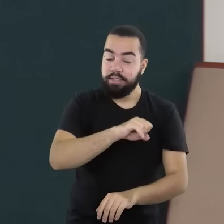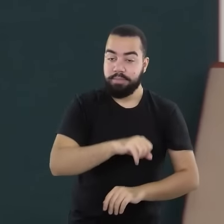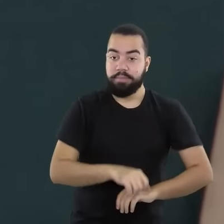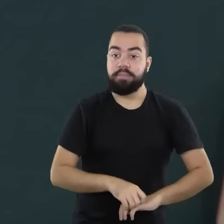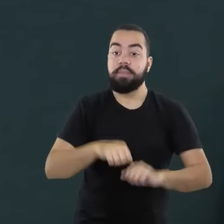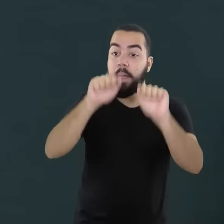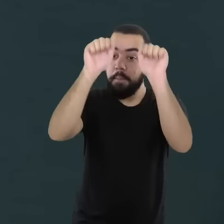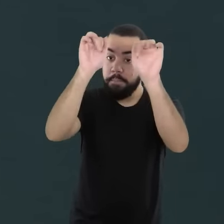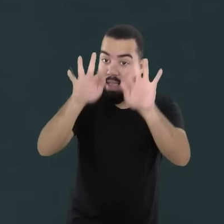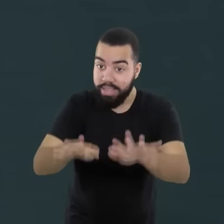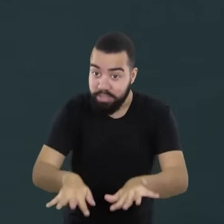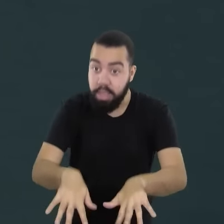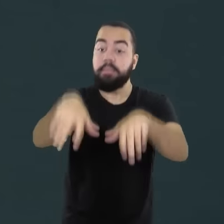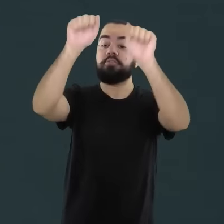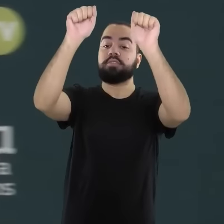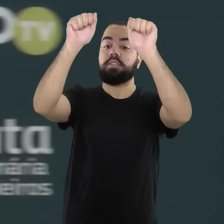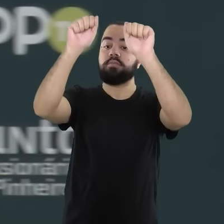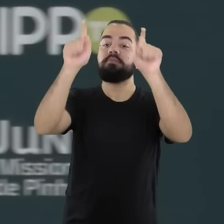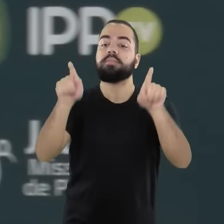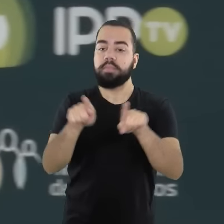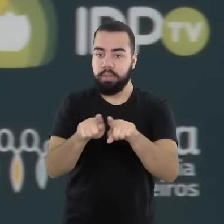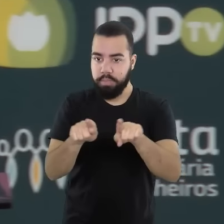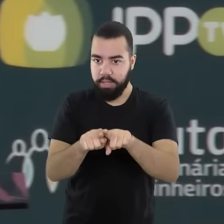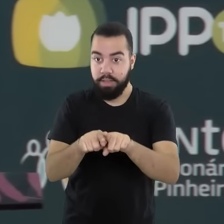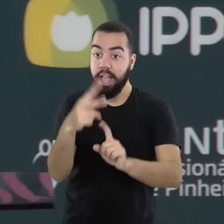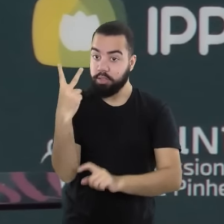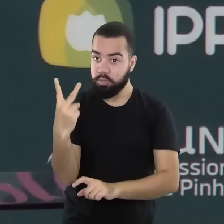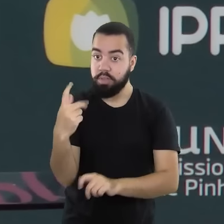Bênção e maldição procede de Deus.